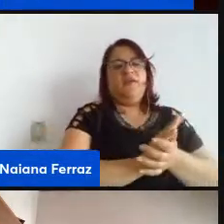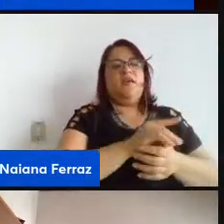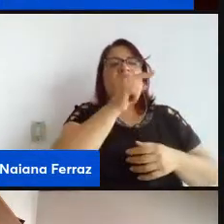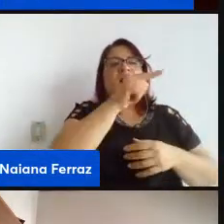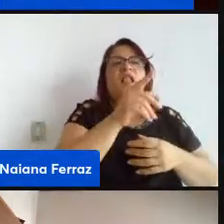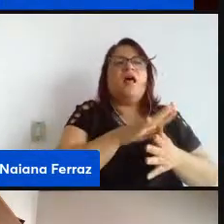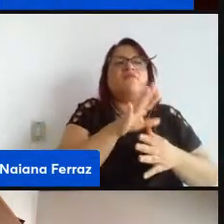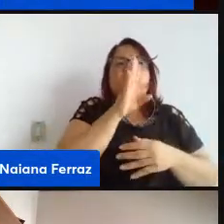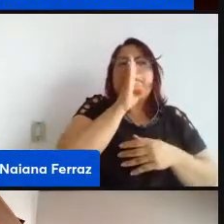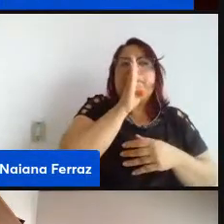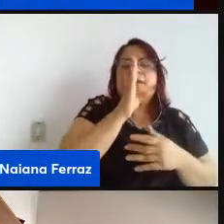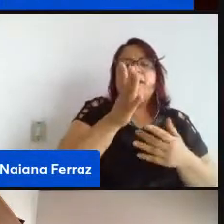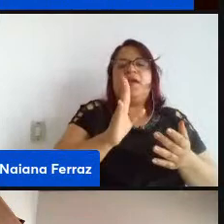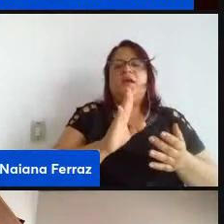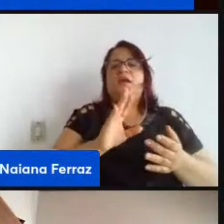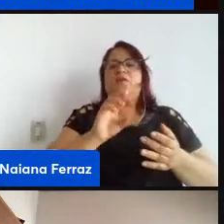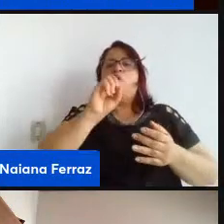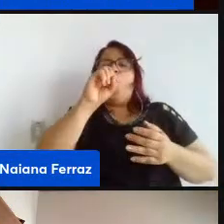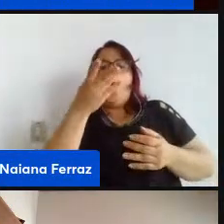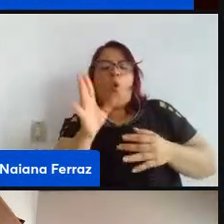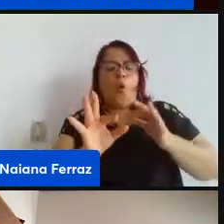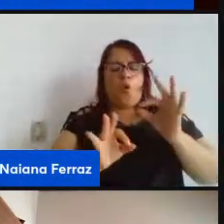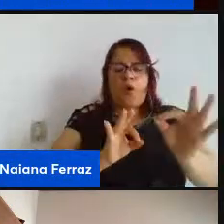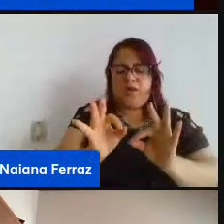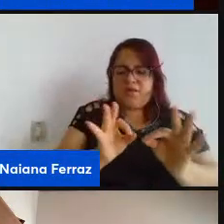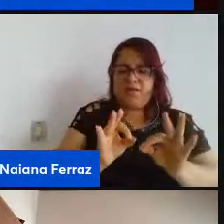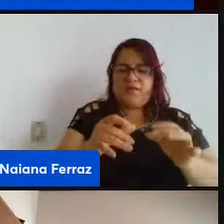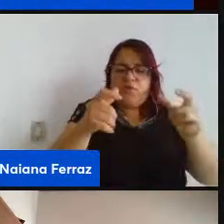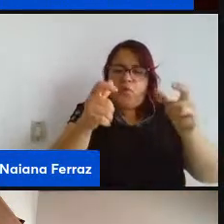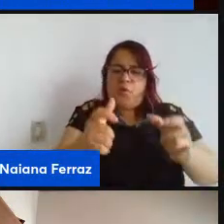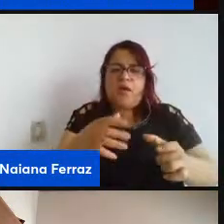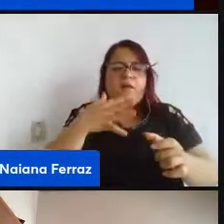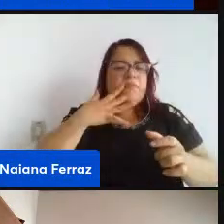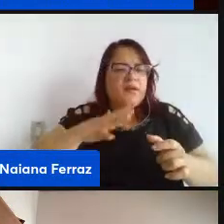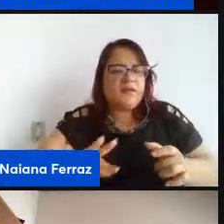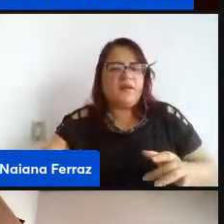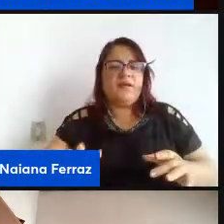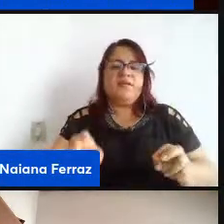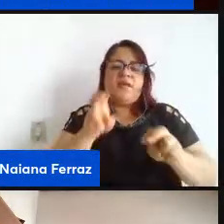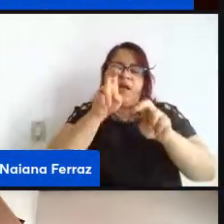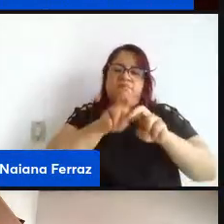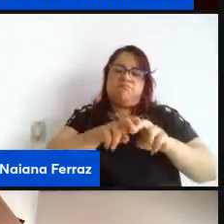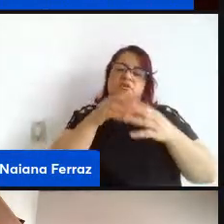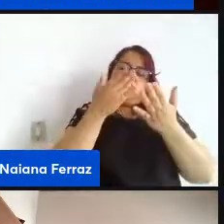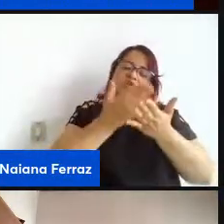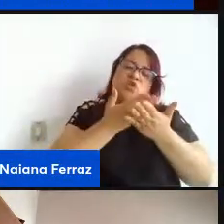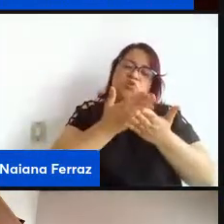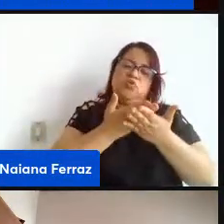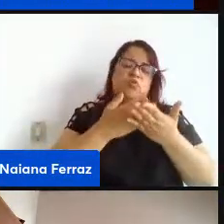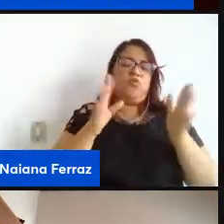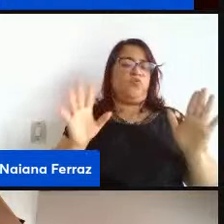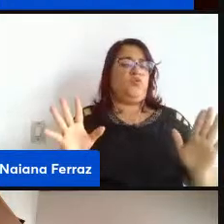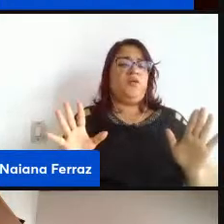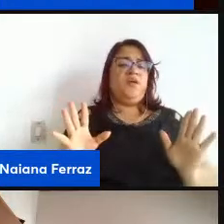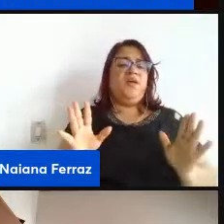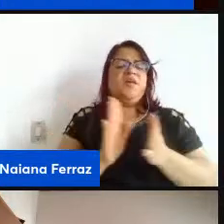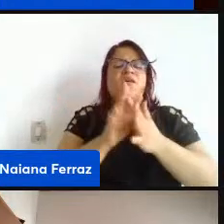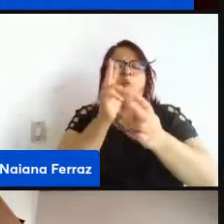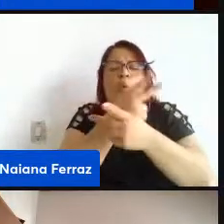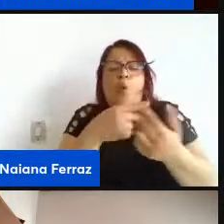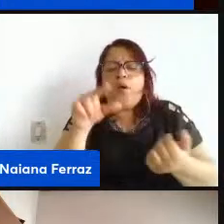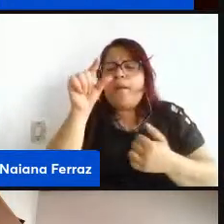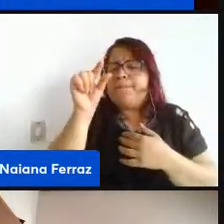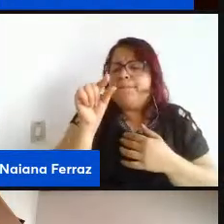tendo uma hora, organizando um cantinho para a criança poder estudar. Mas são, às vezes, pequenas